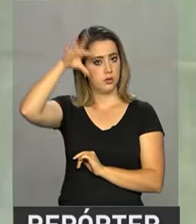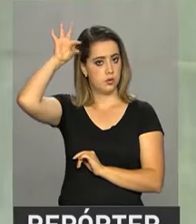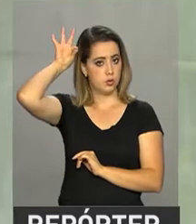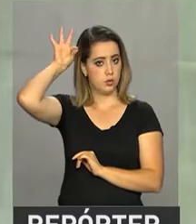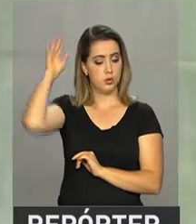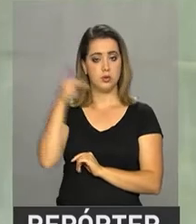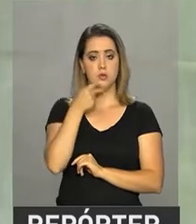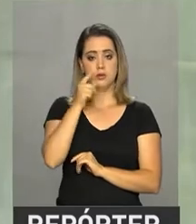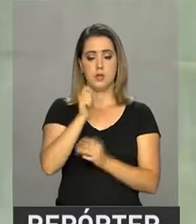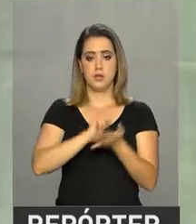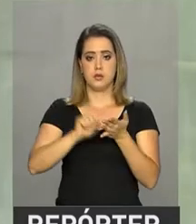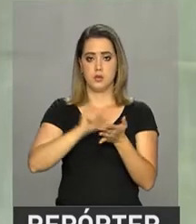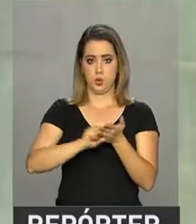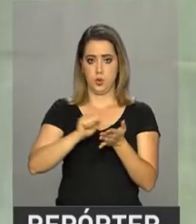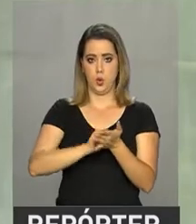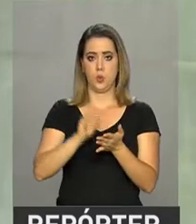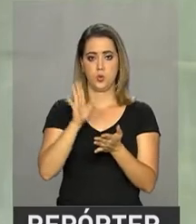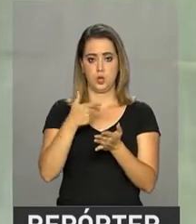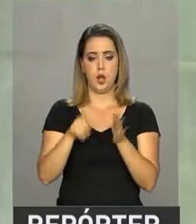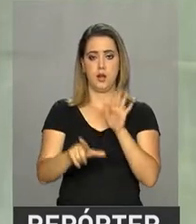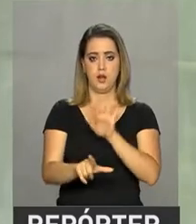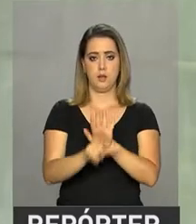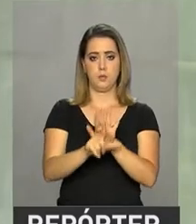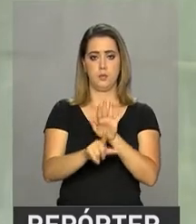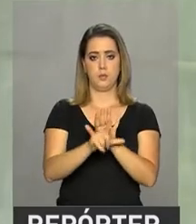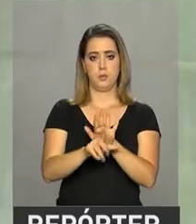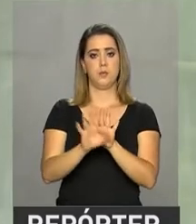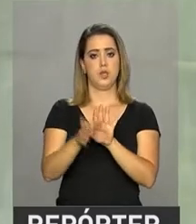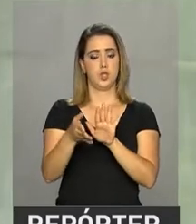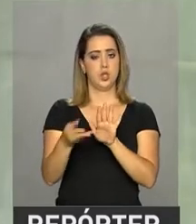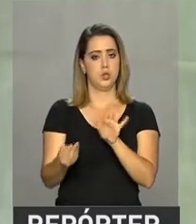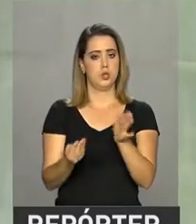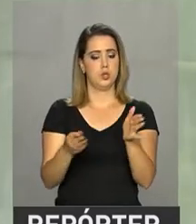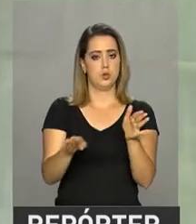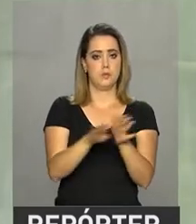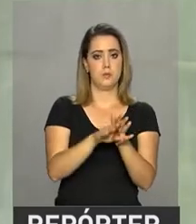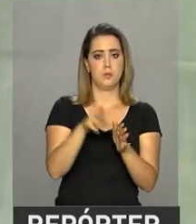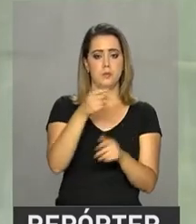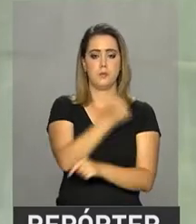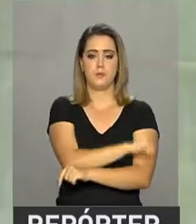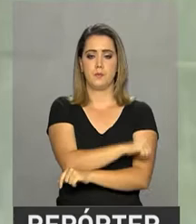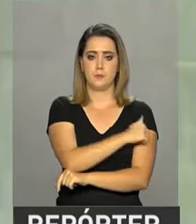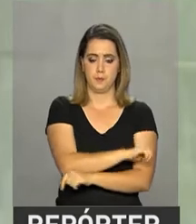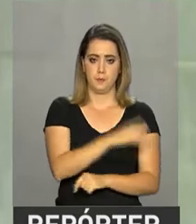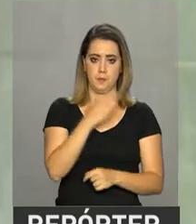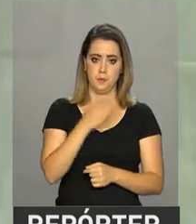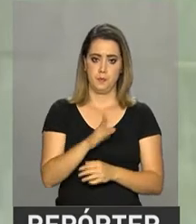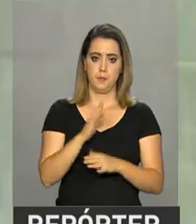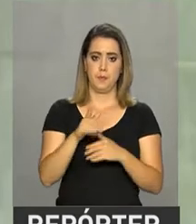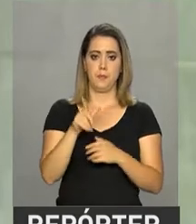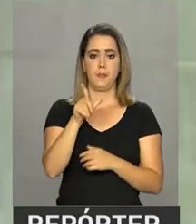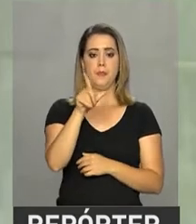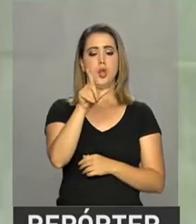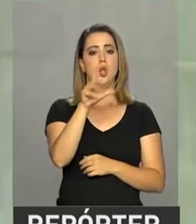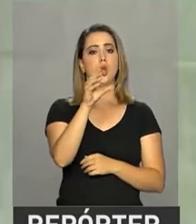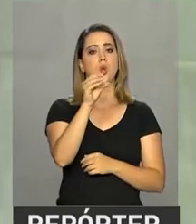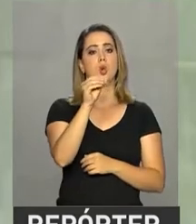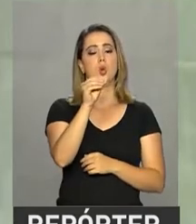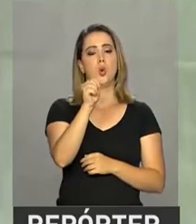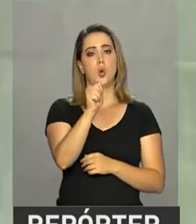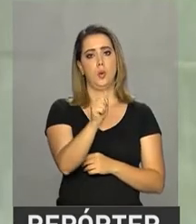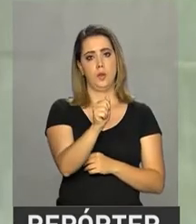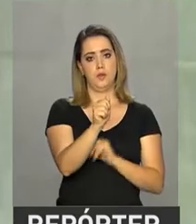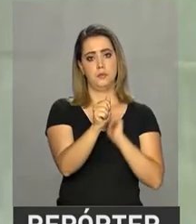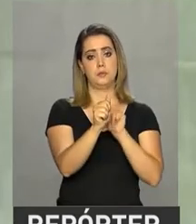assinou esse projeto de lei agora pouco assim que chegou de uma viagem do rio de janeiro a loa lei orçamentária anual